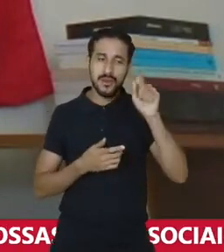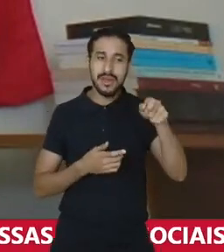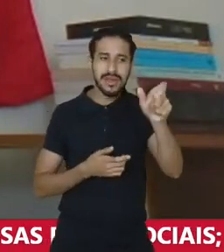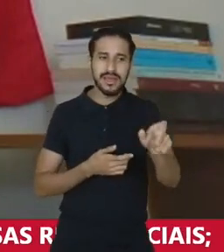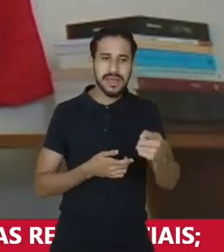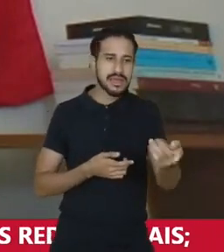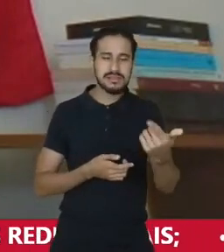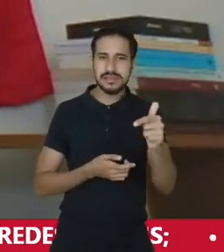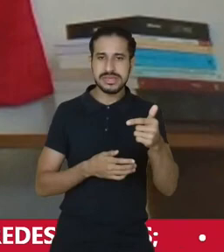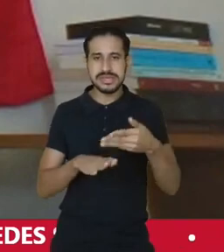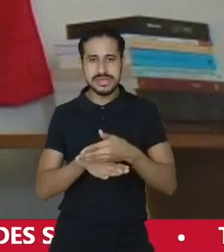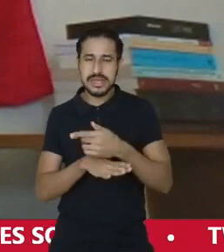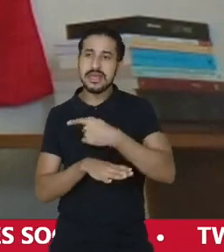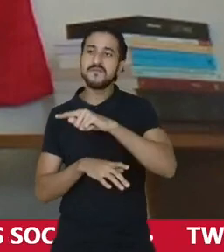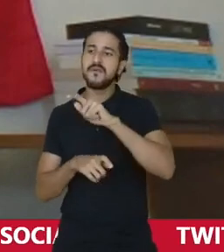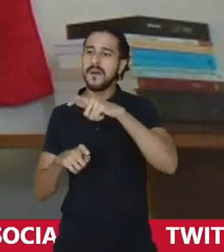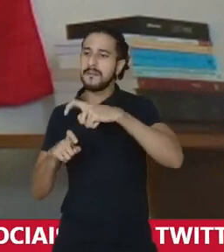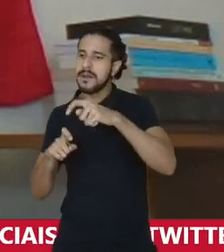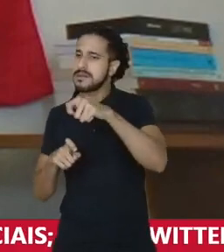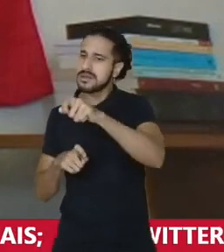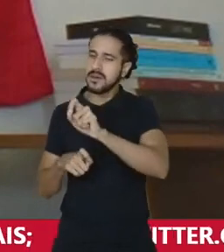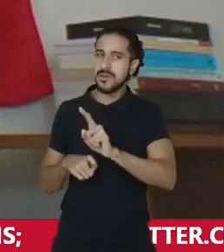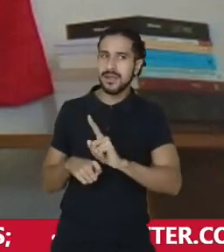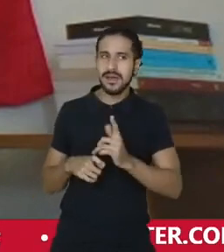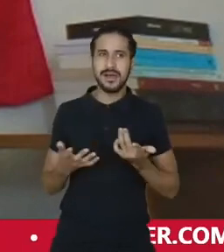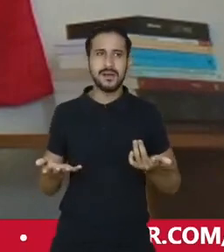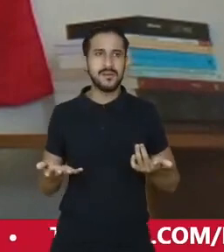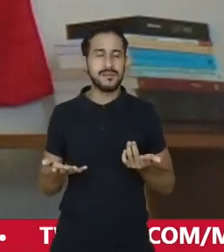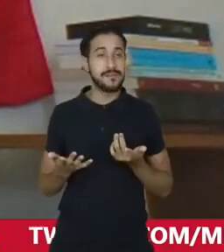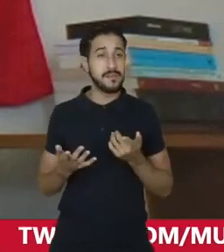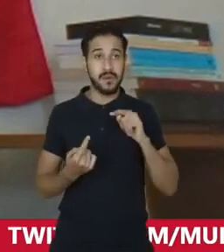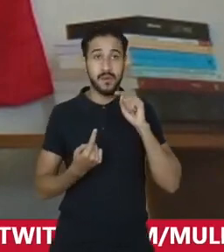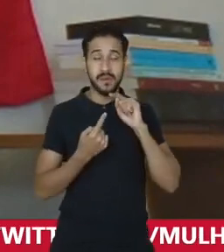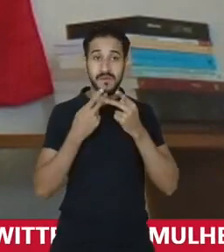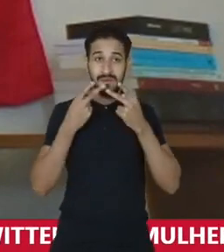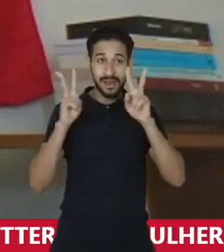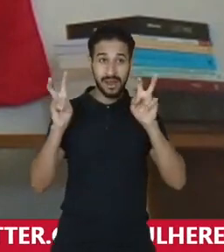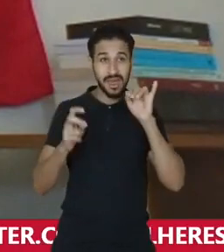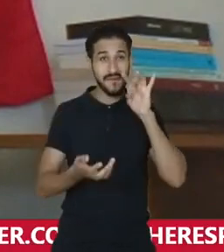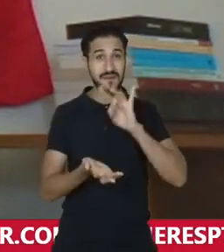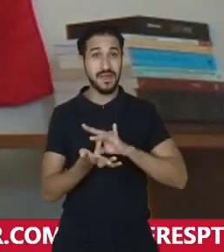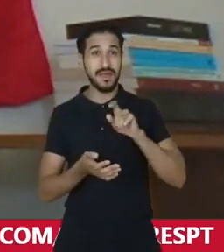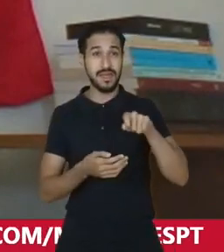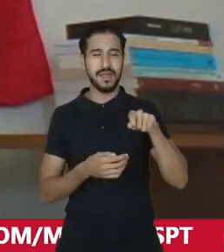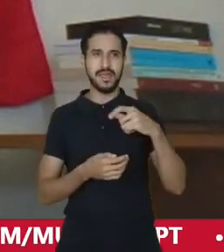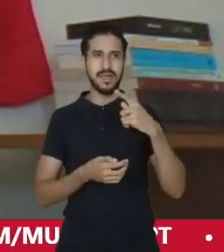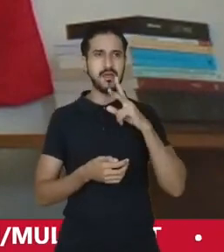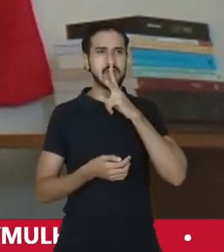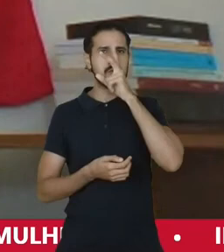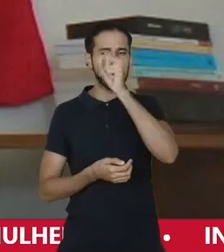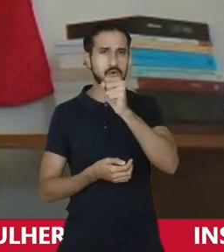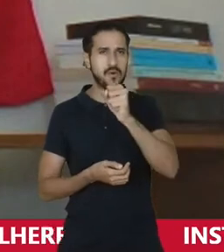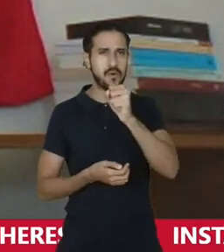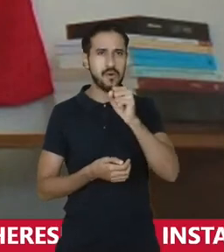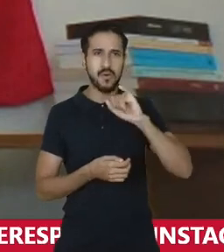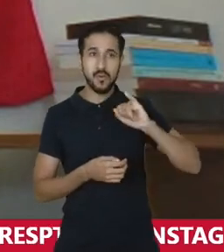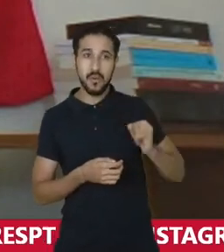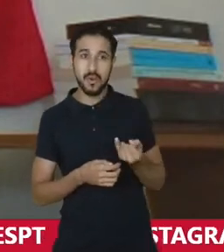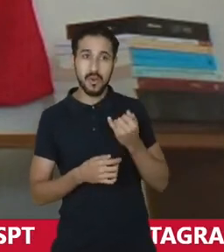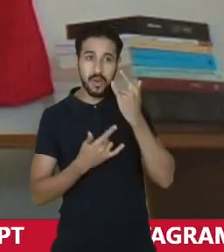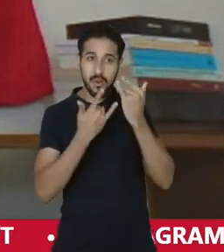tendo acesso, de quem foi ao médico, de quem não foi ao médico. Então, para dizer que se é real e é muito ativa a